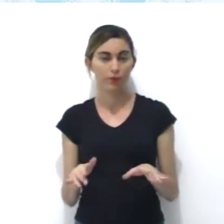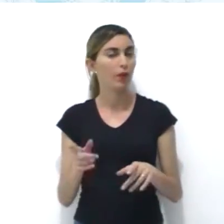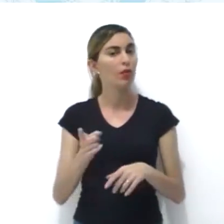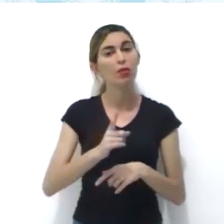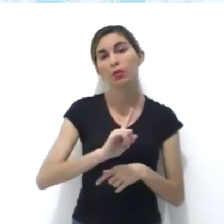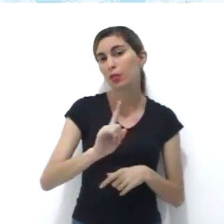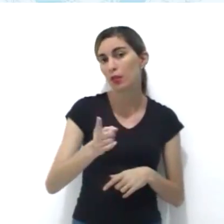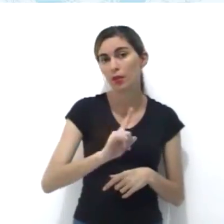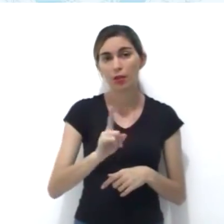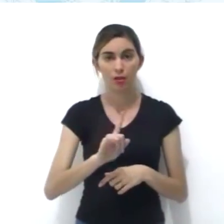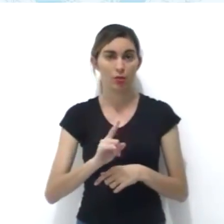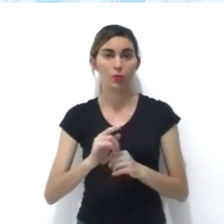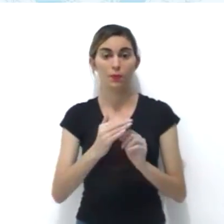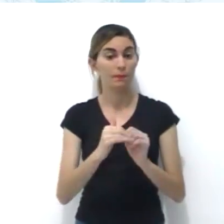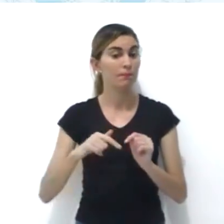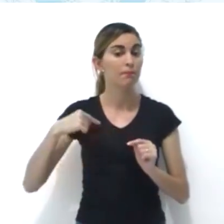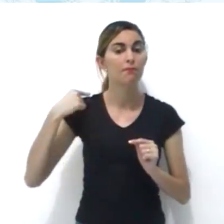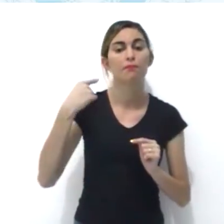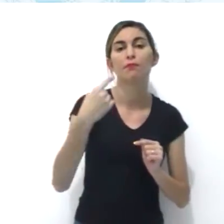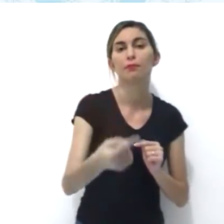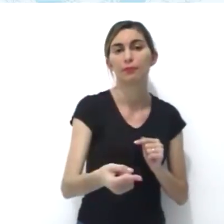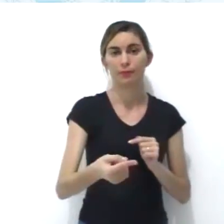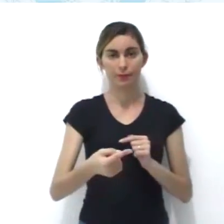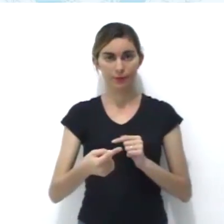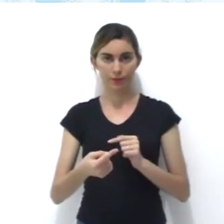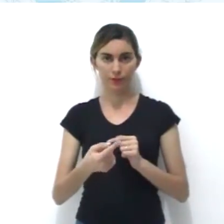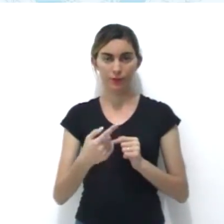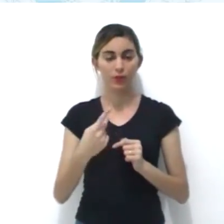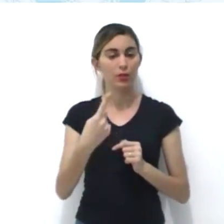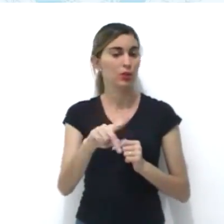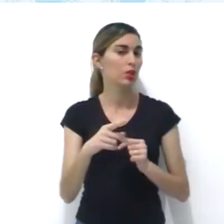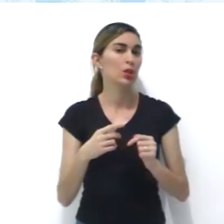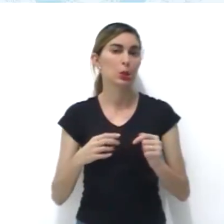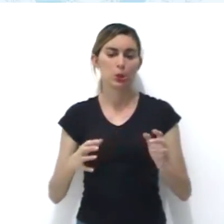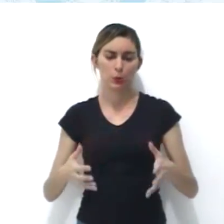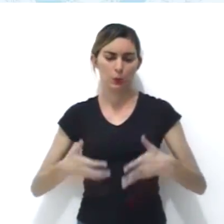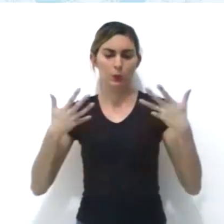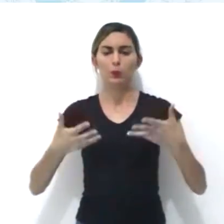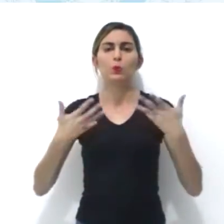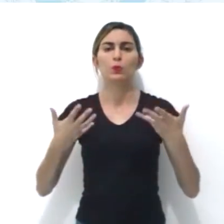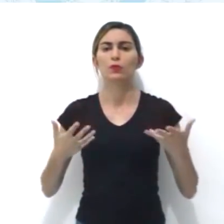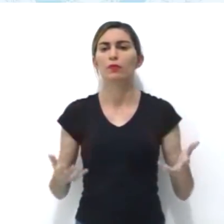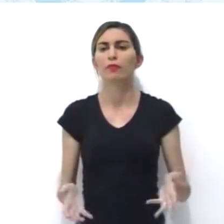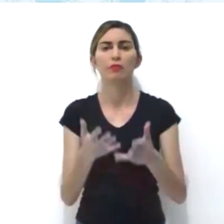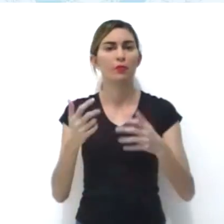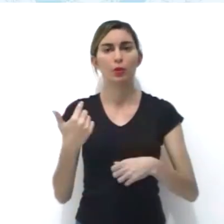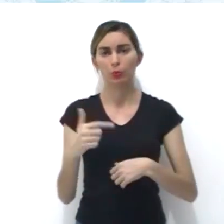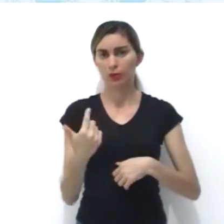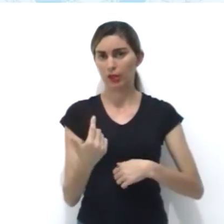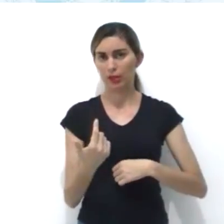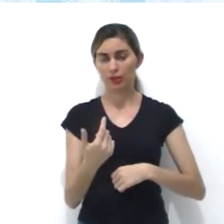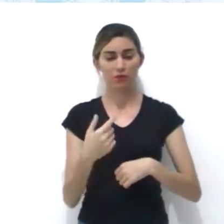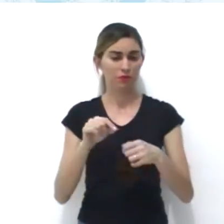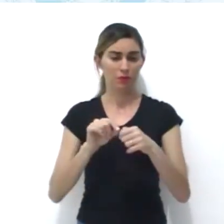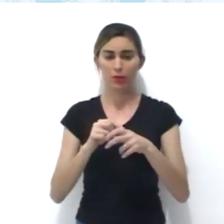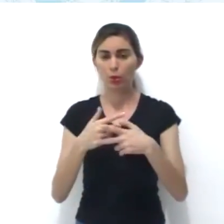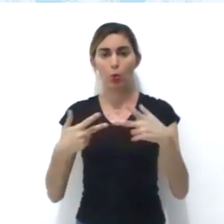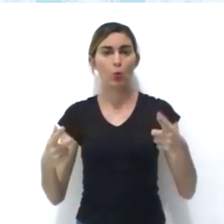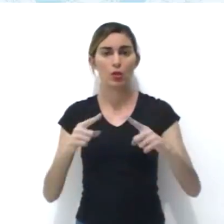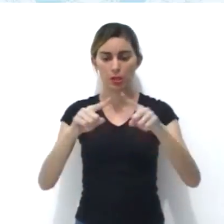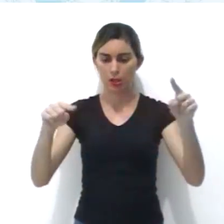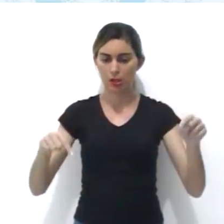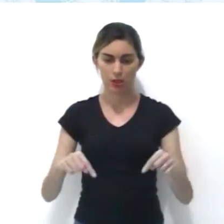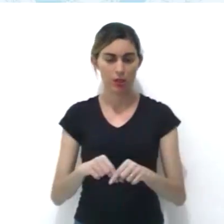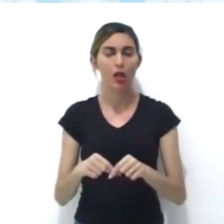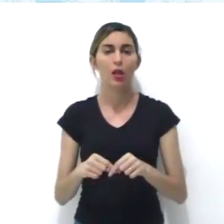conhecimento. Não, para além. E aí, esse não estímulo, né, em querer fazer algo além